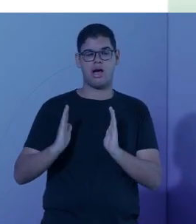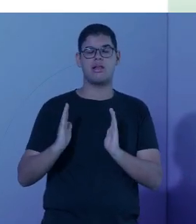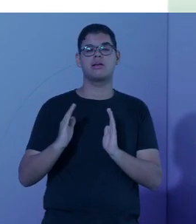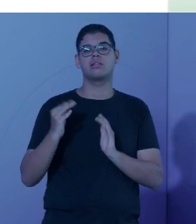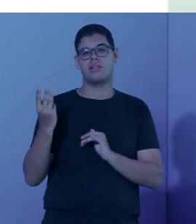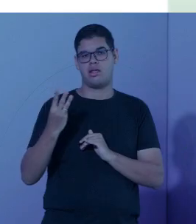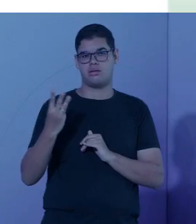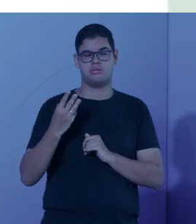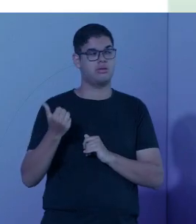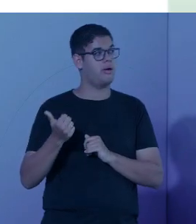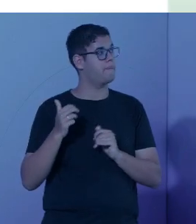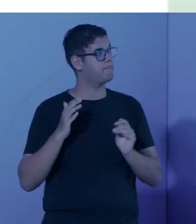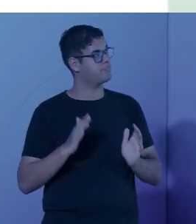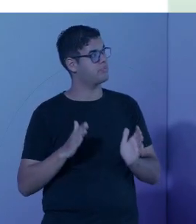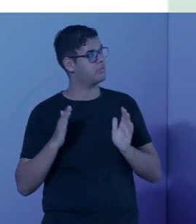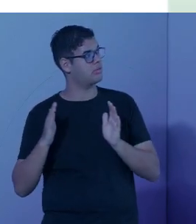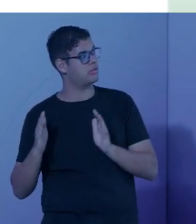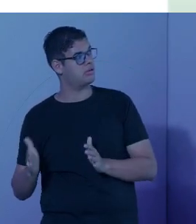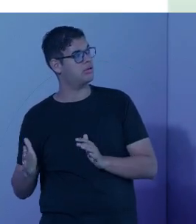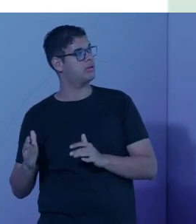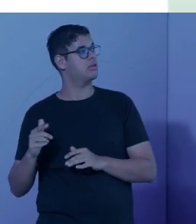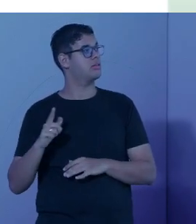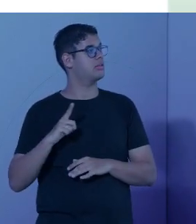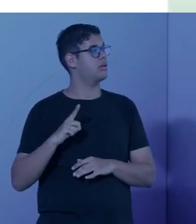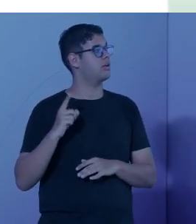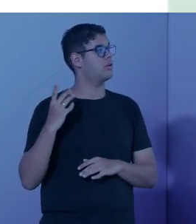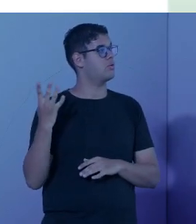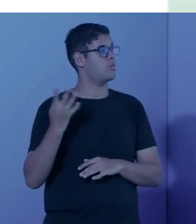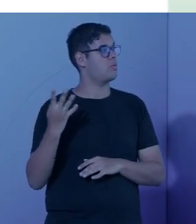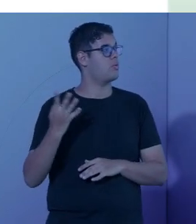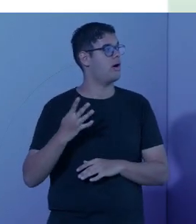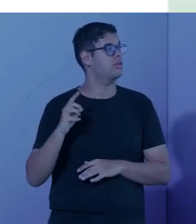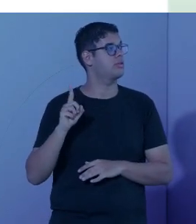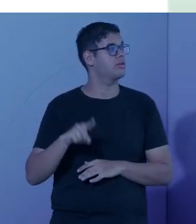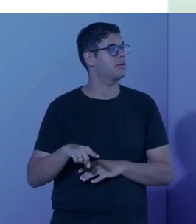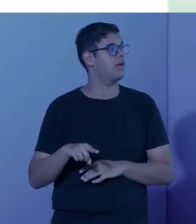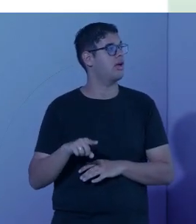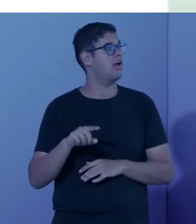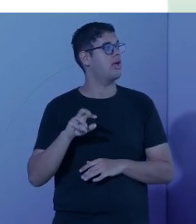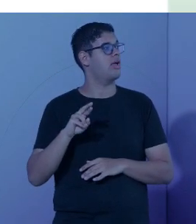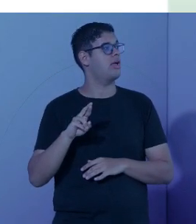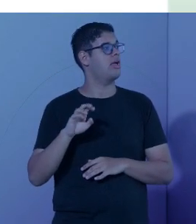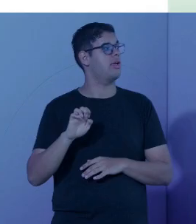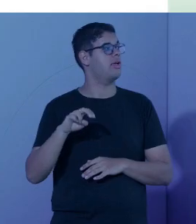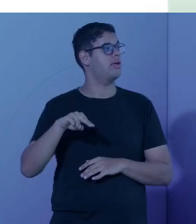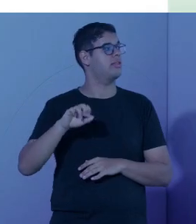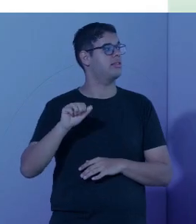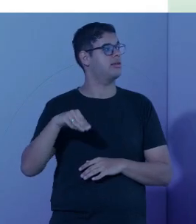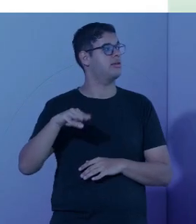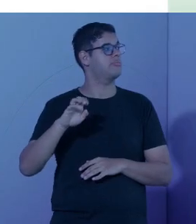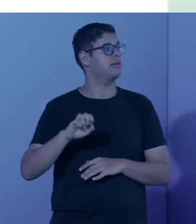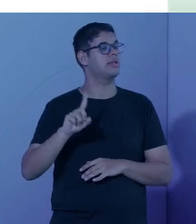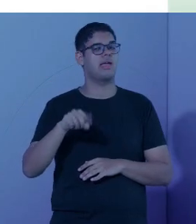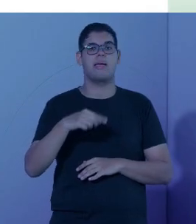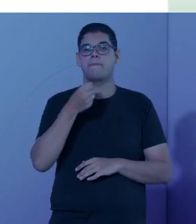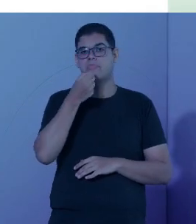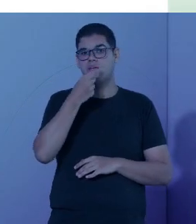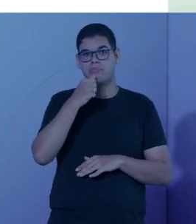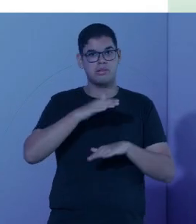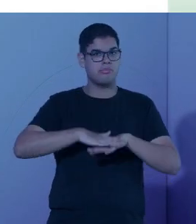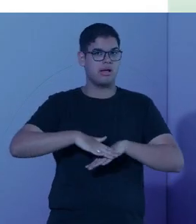inclusão do medicamento na RENAME, que é a Relação de Medicamentos Essenciais, e no SIGTAP, que é o